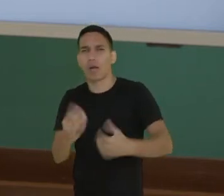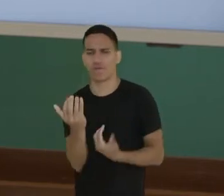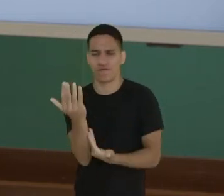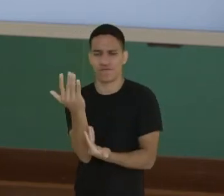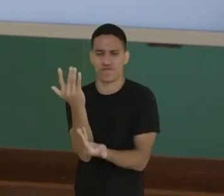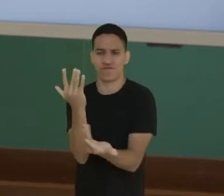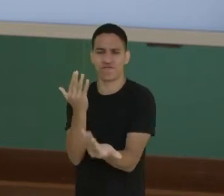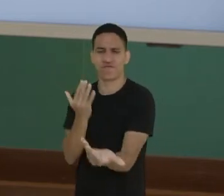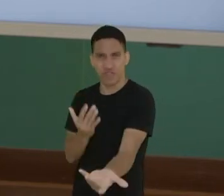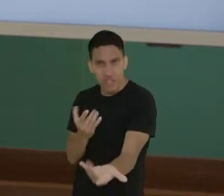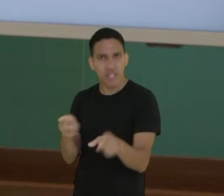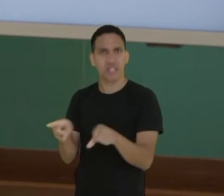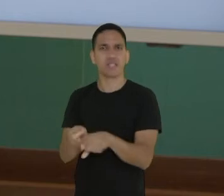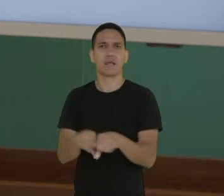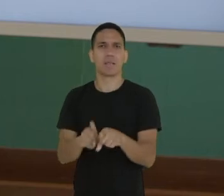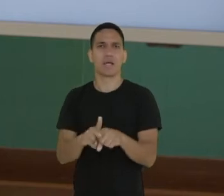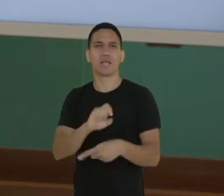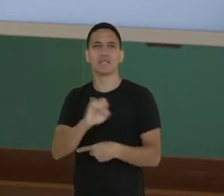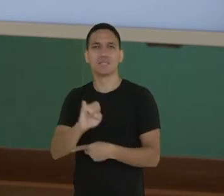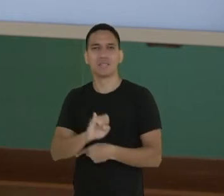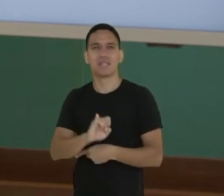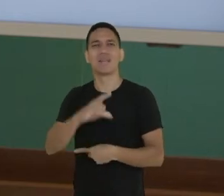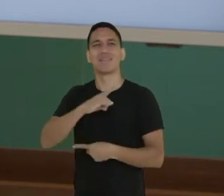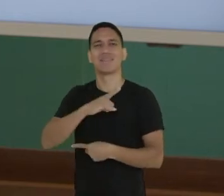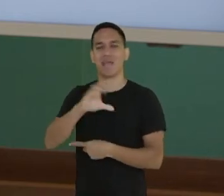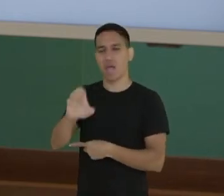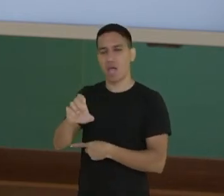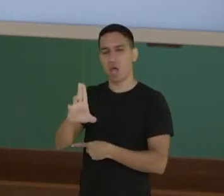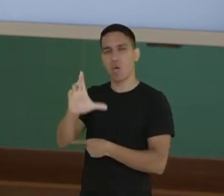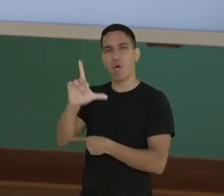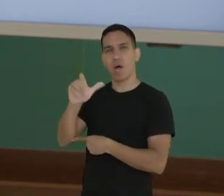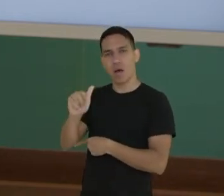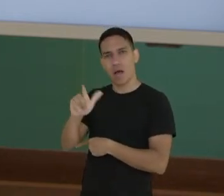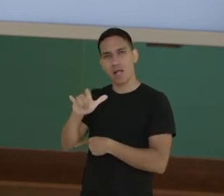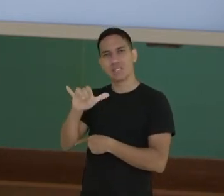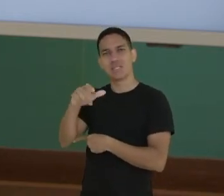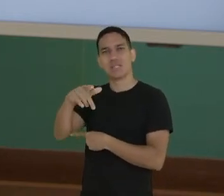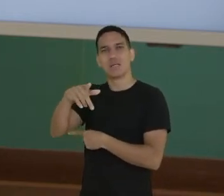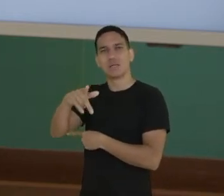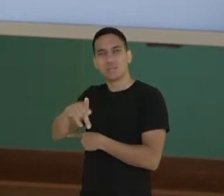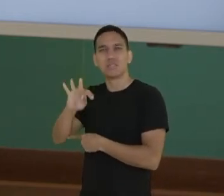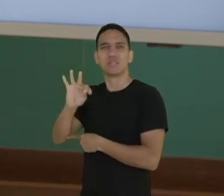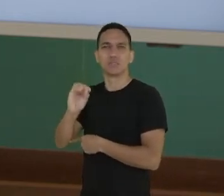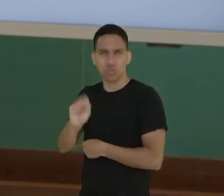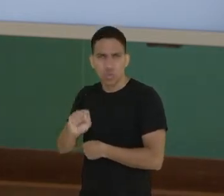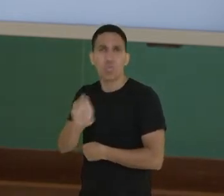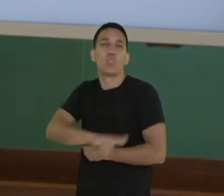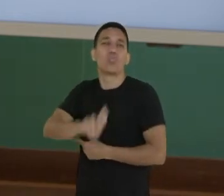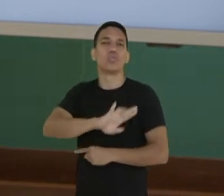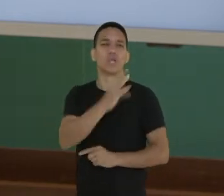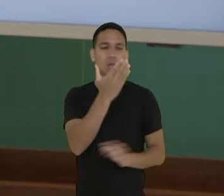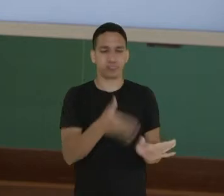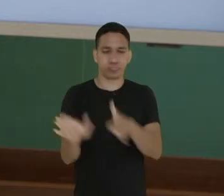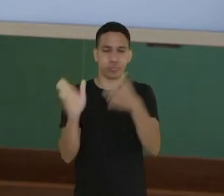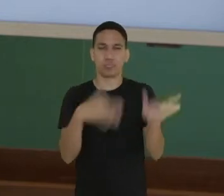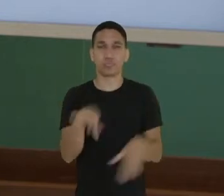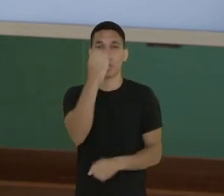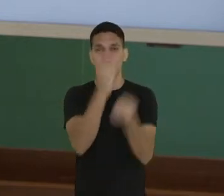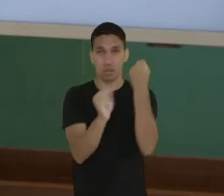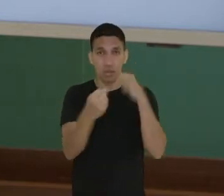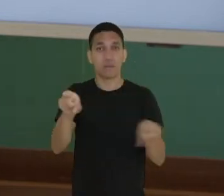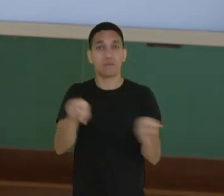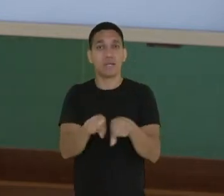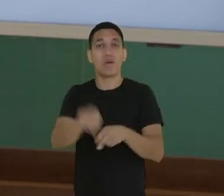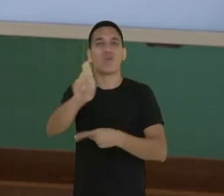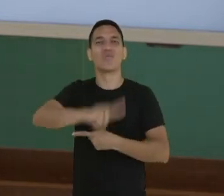vegetação, né? Provavelmente de plantio de pinos, eucalipto, de utilização pela indústria. De modo geral, você pode utilizar esse recurso para